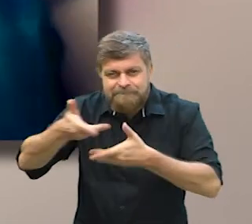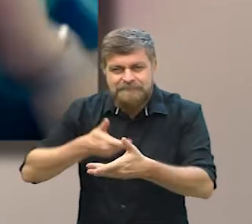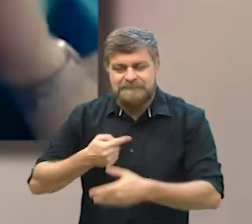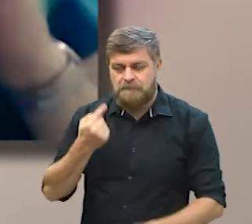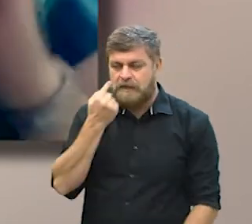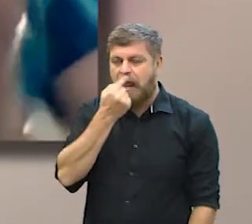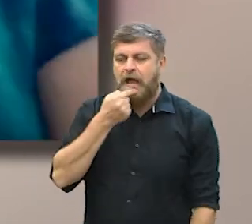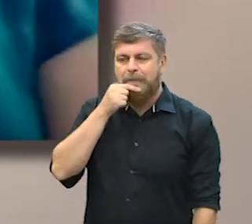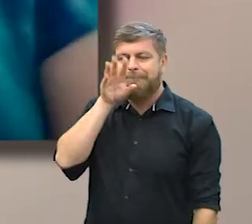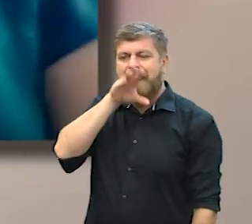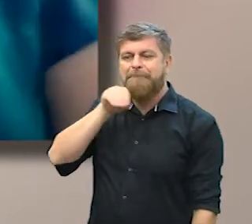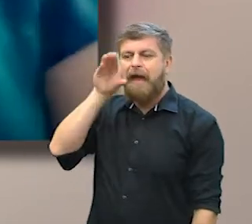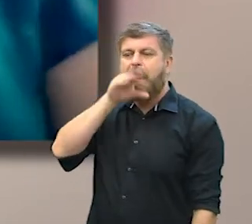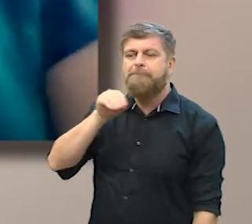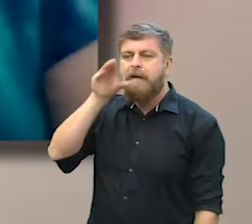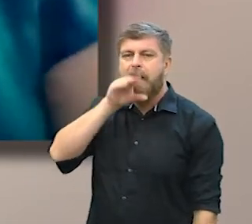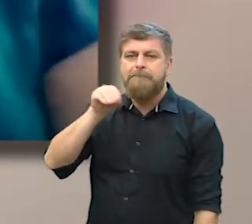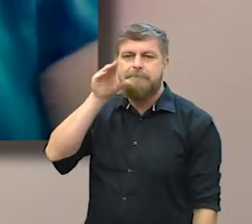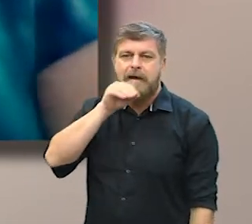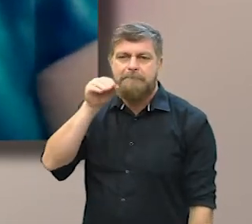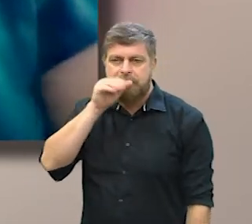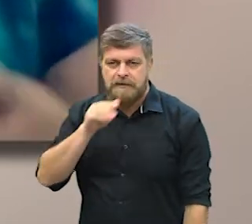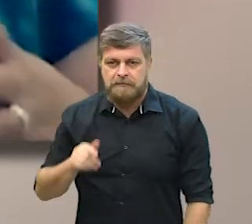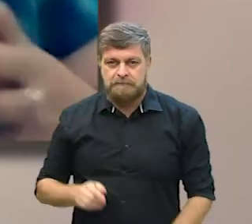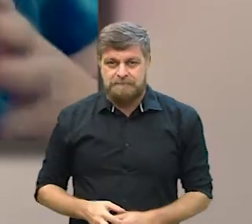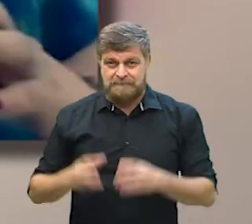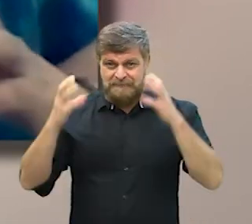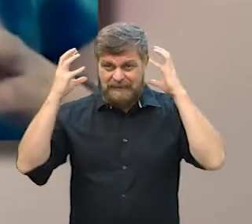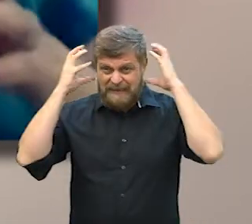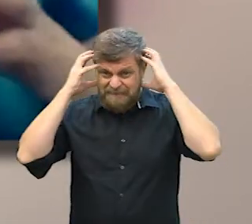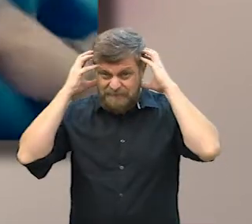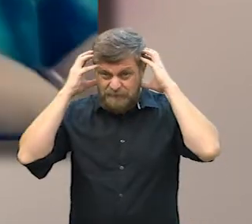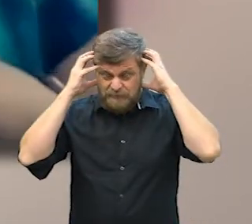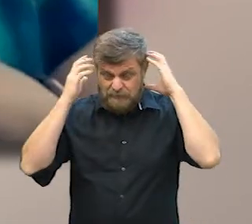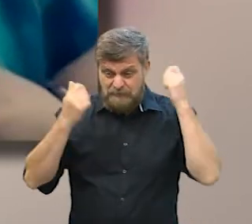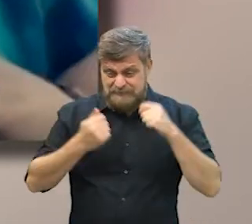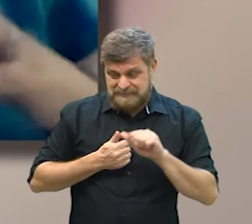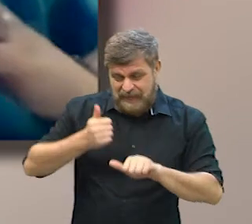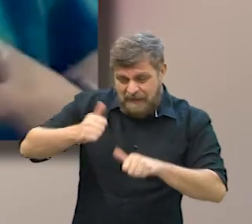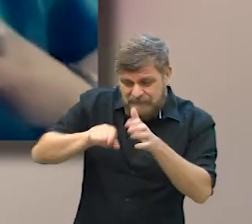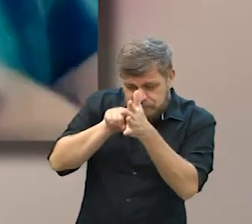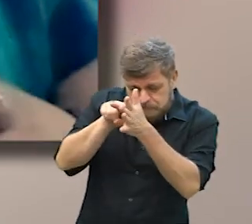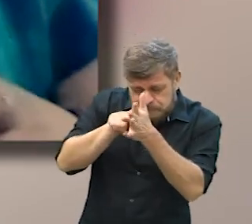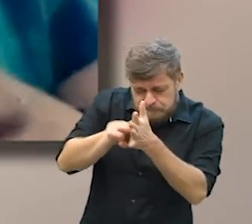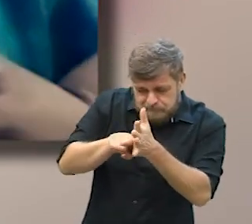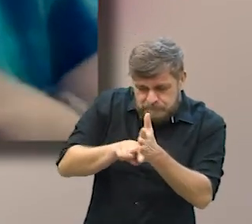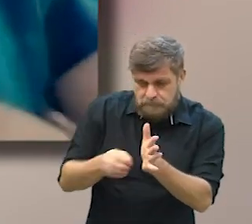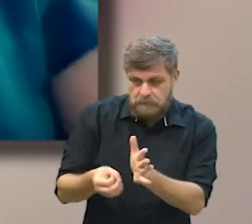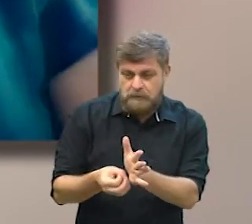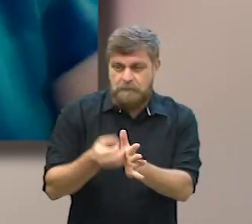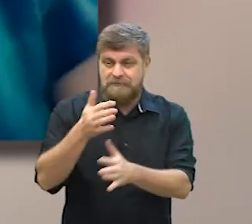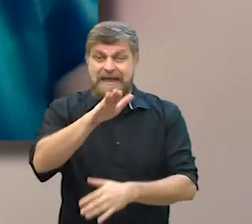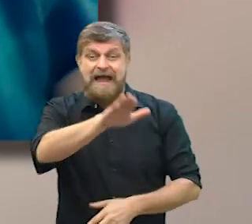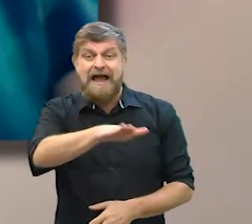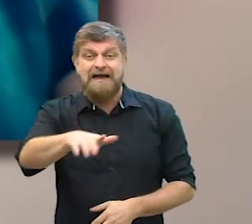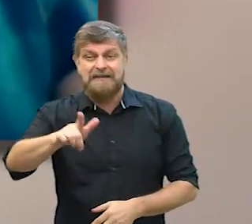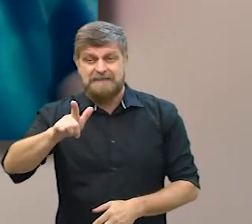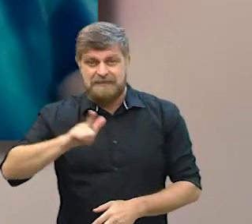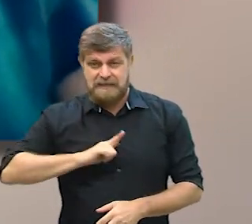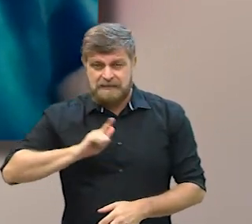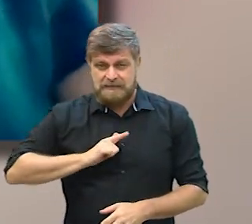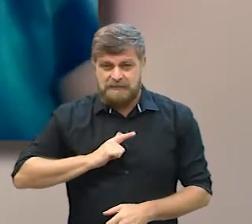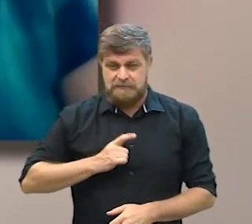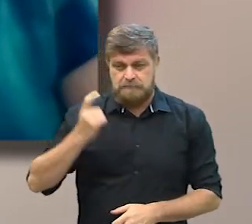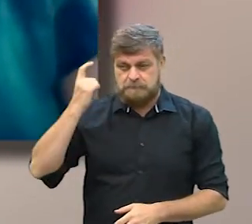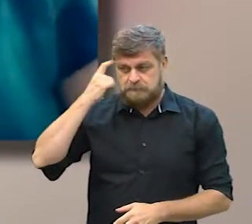que vamos dizer com os articuladores da fala. Então, a fonoaudióloga vai ter que ver, porque muitas vezes essa